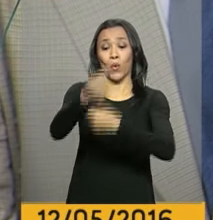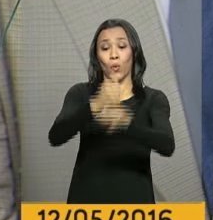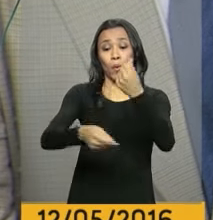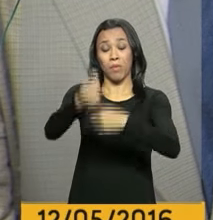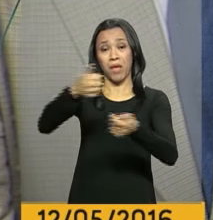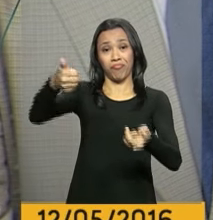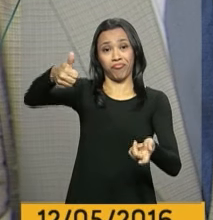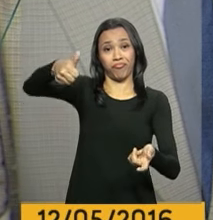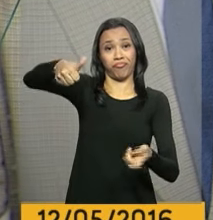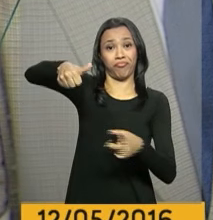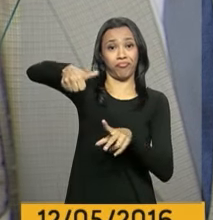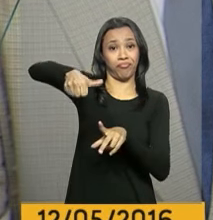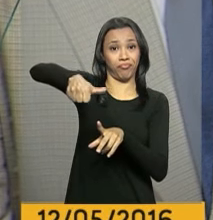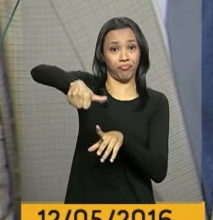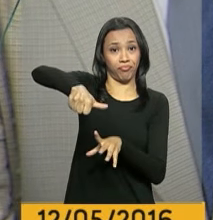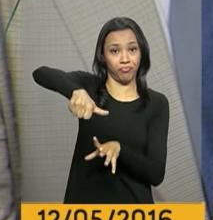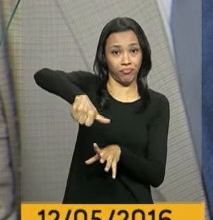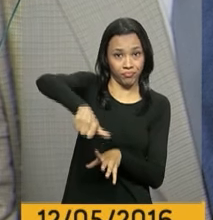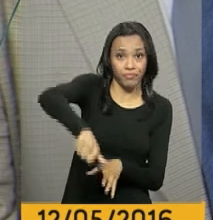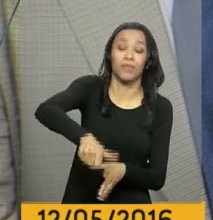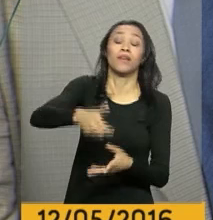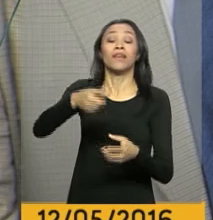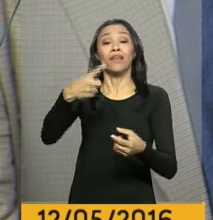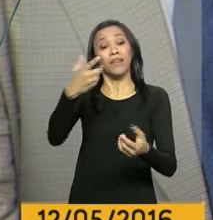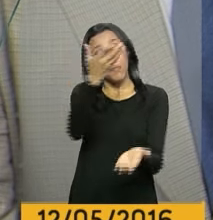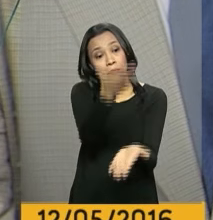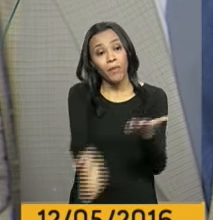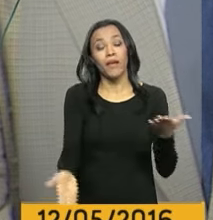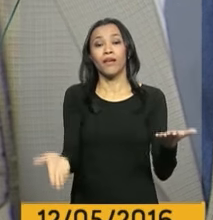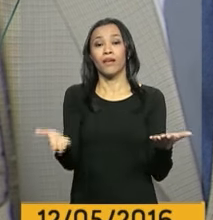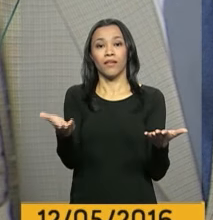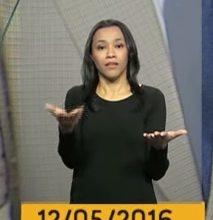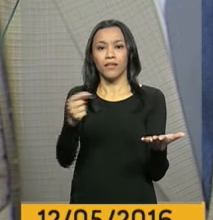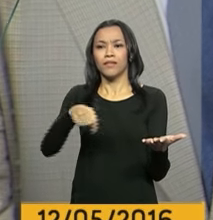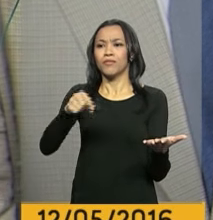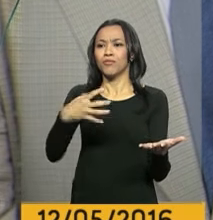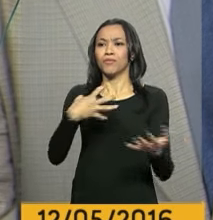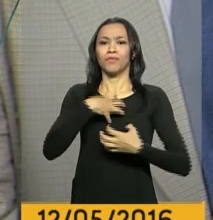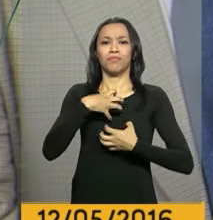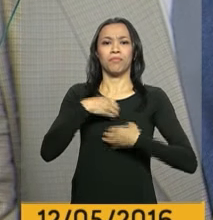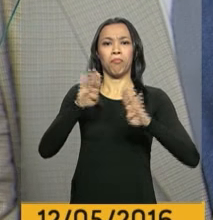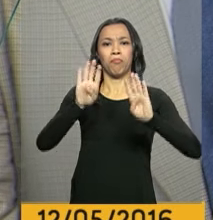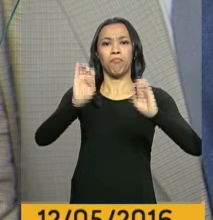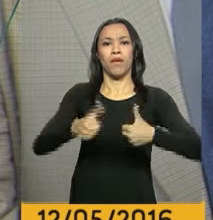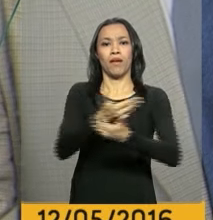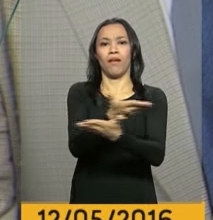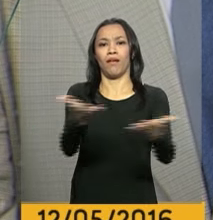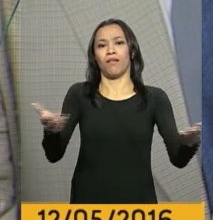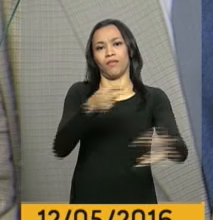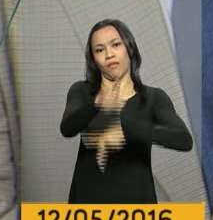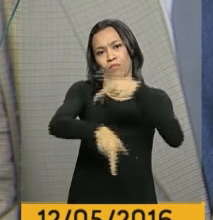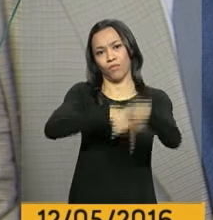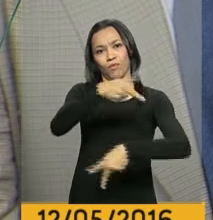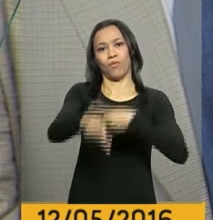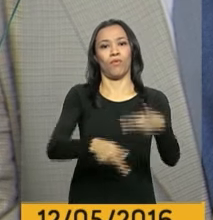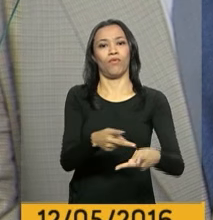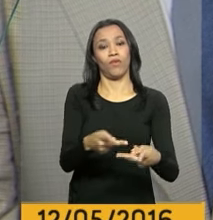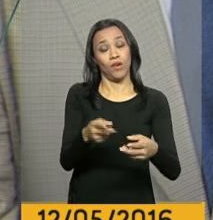desemprego e à perda do bem-estar da população. Para isso, é